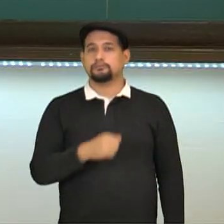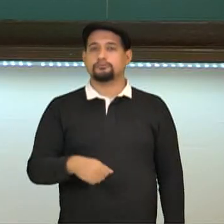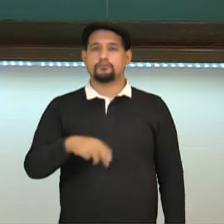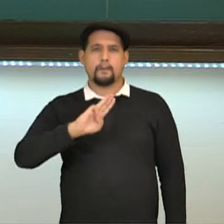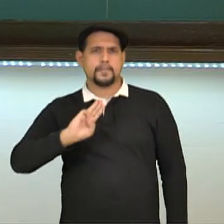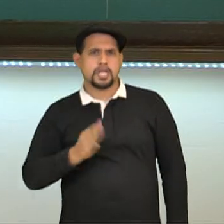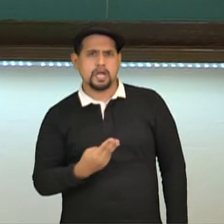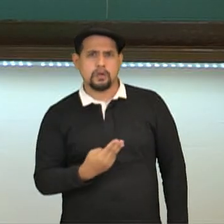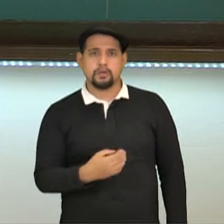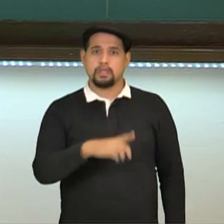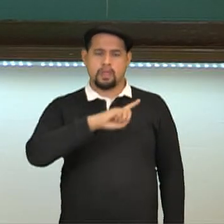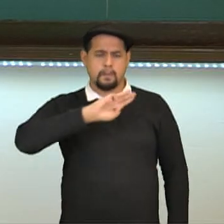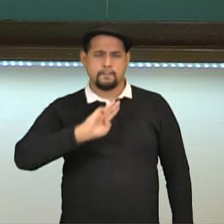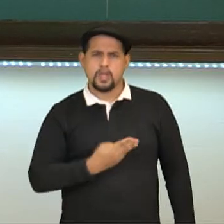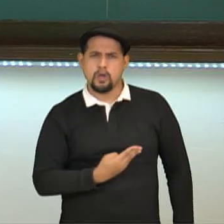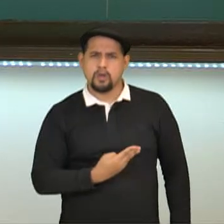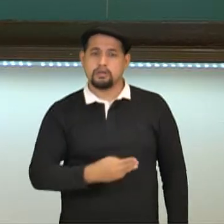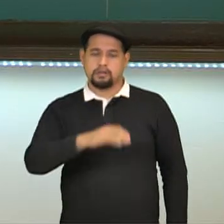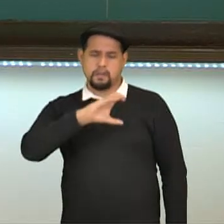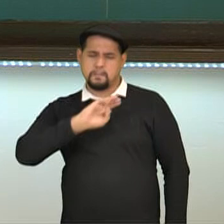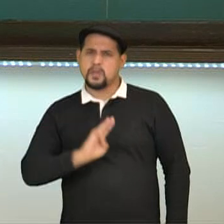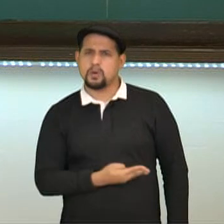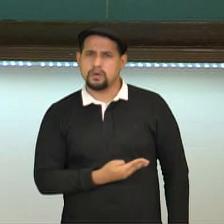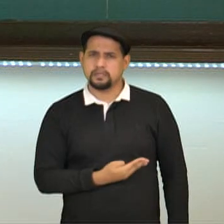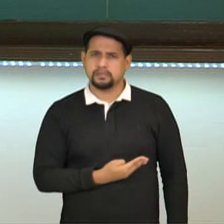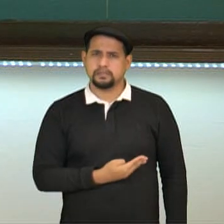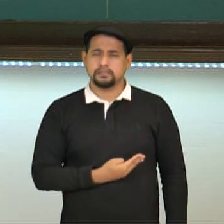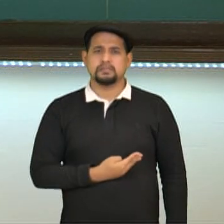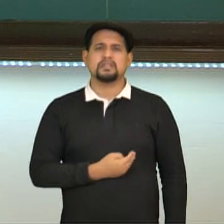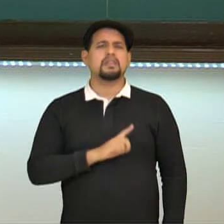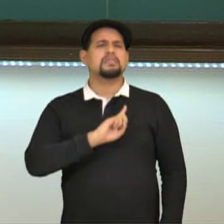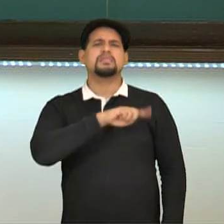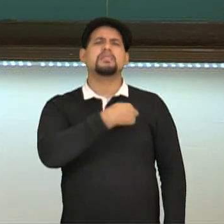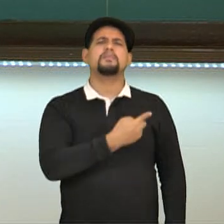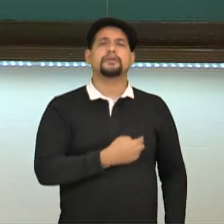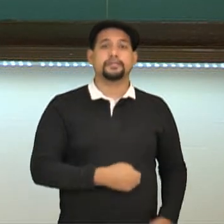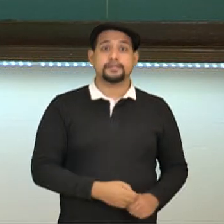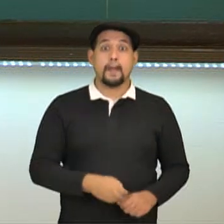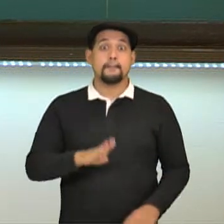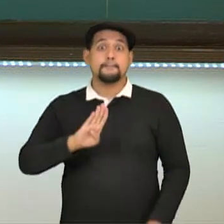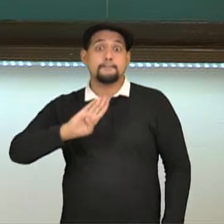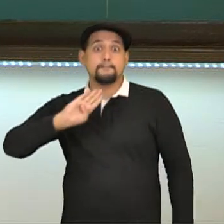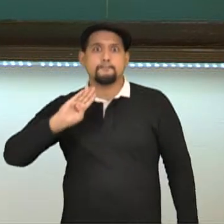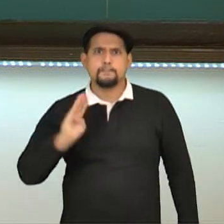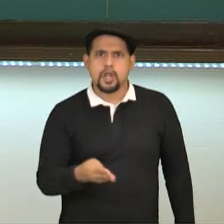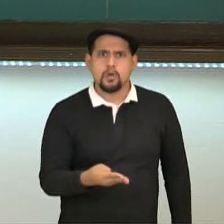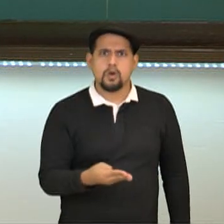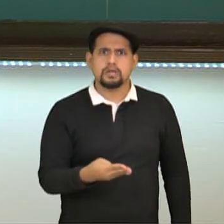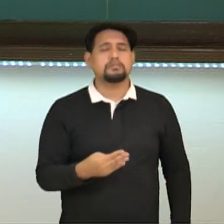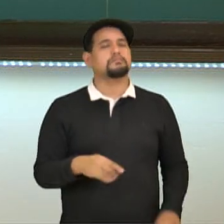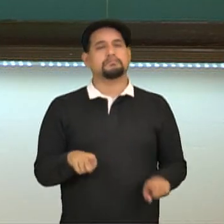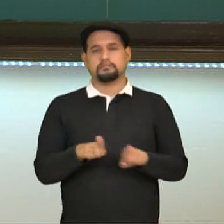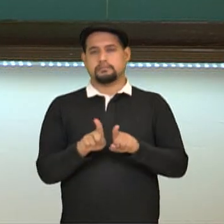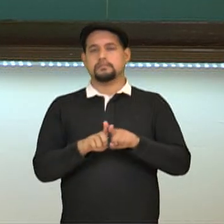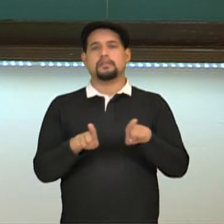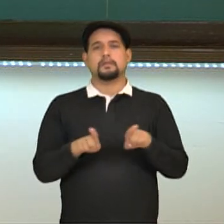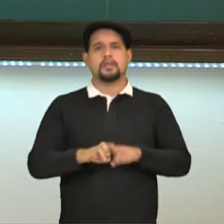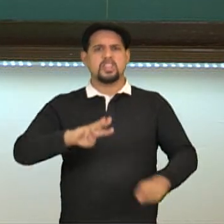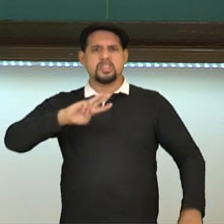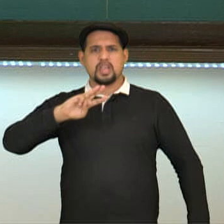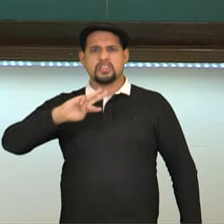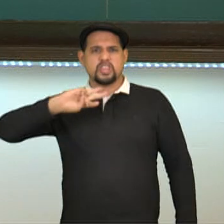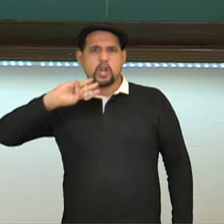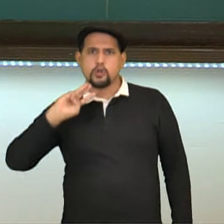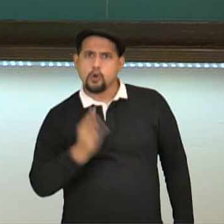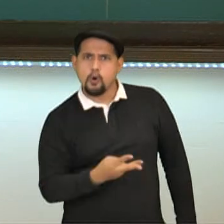milhão, dezena de milhão, centena de milhão. Quem vem depois? Bilhões, daí mesma coisa,